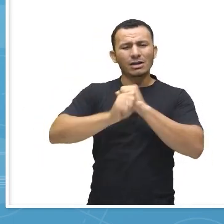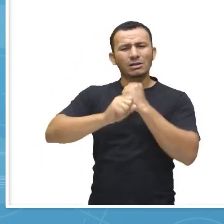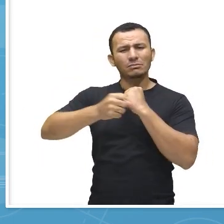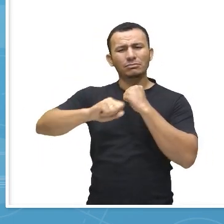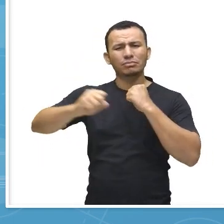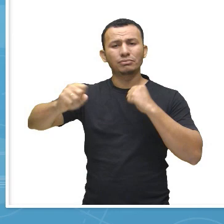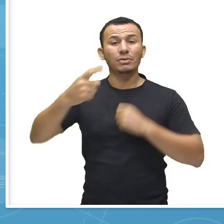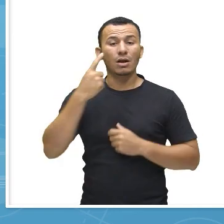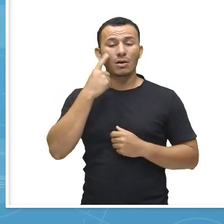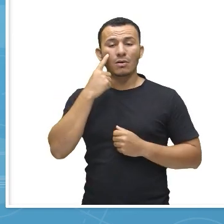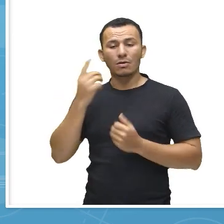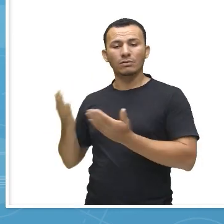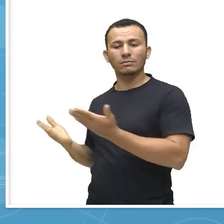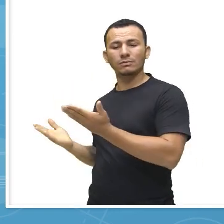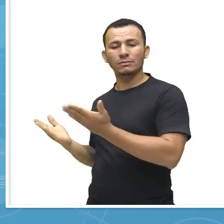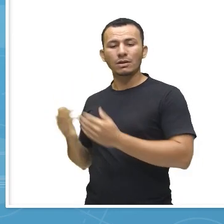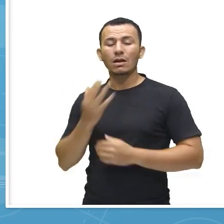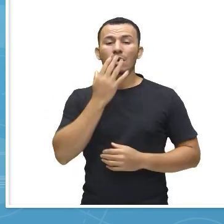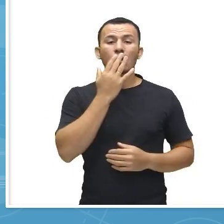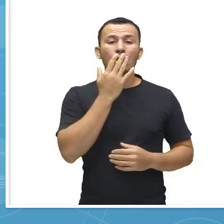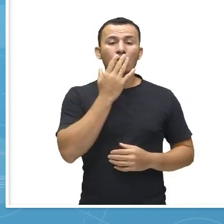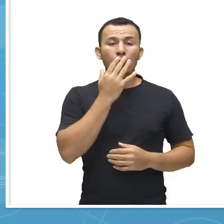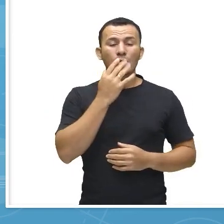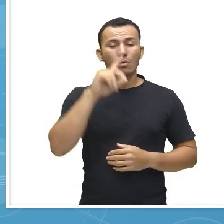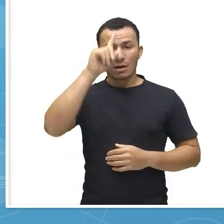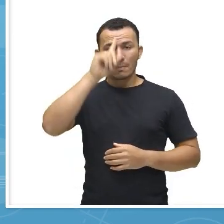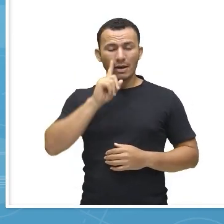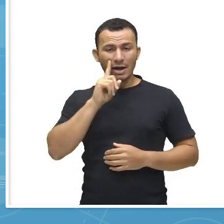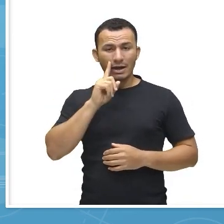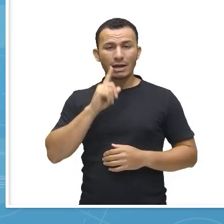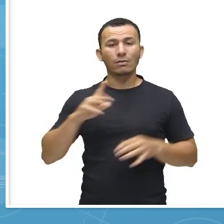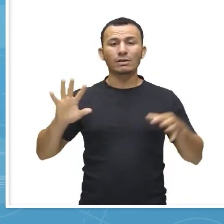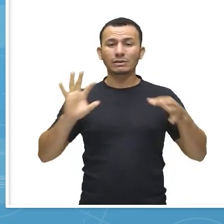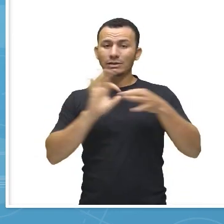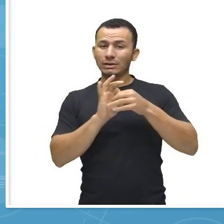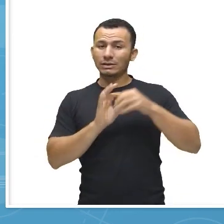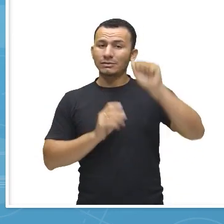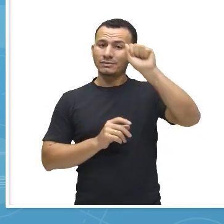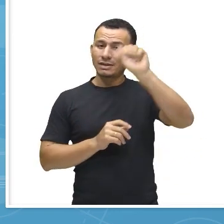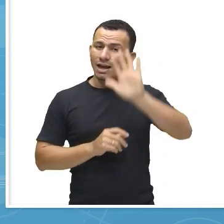mostrando para vocês de amarelo faz parte da Ásia.